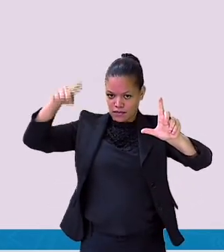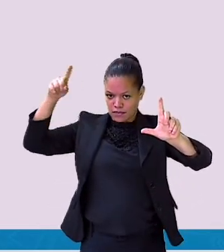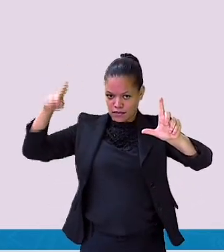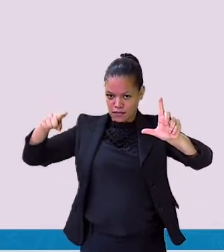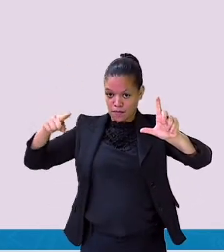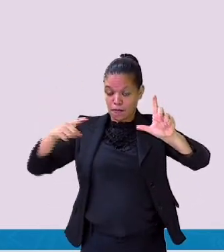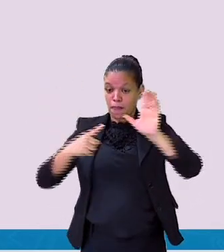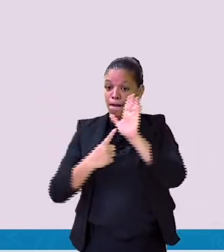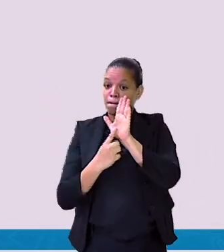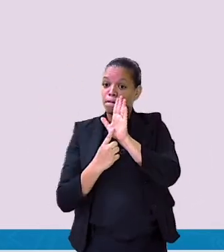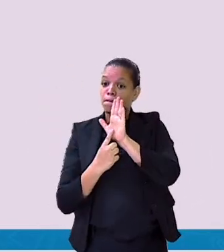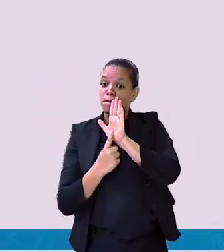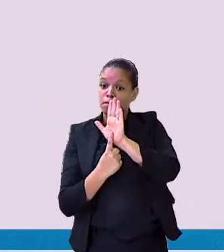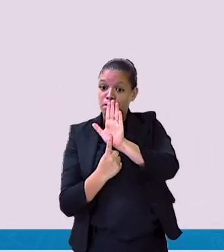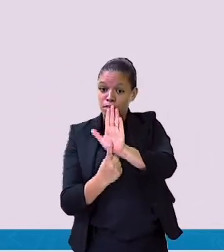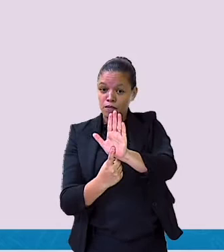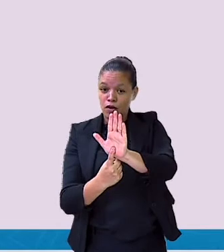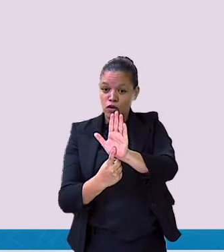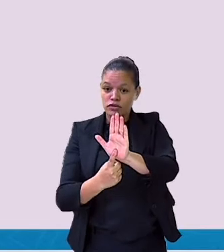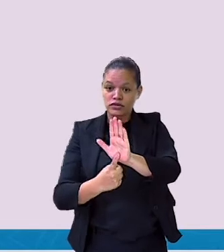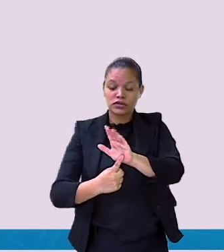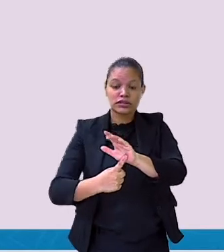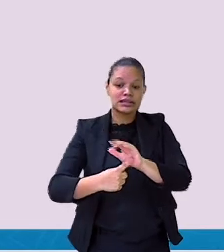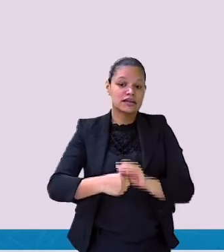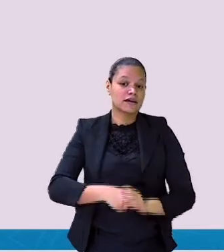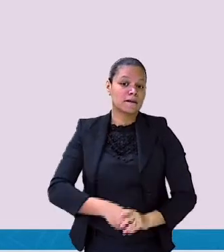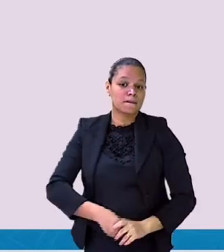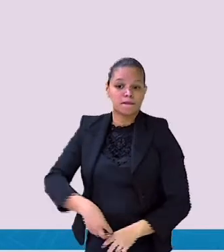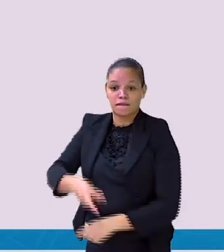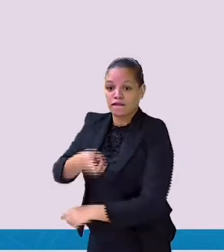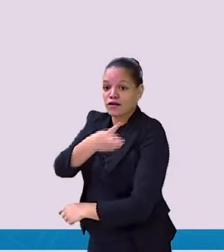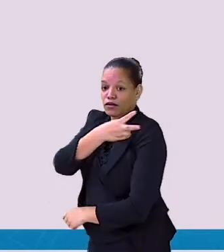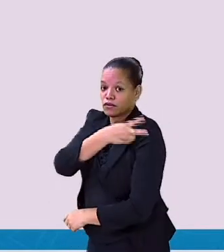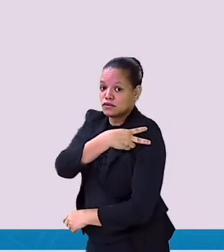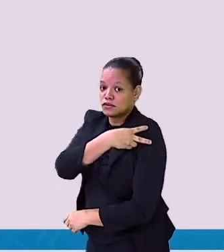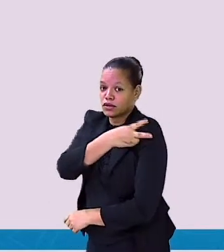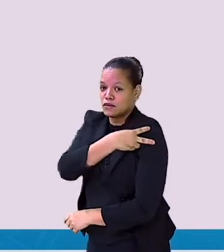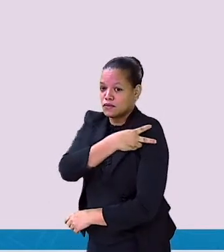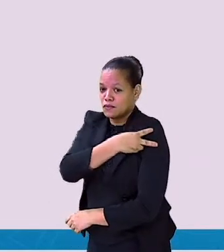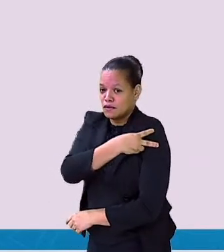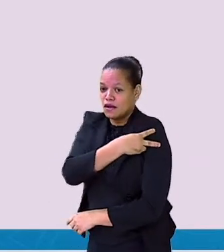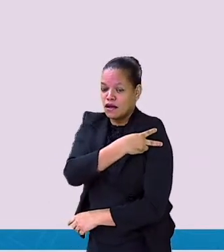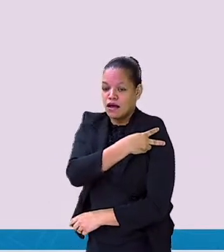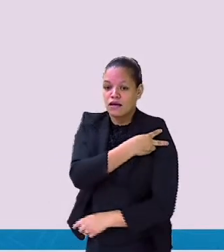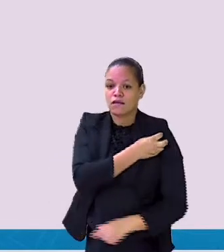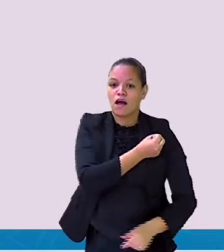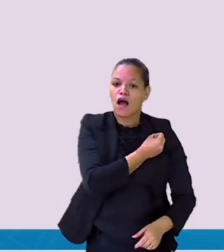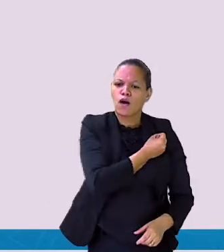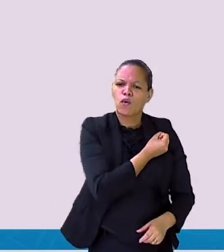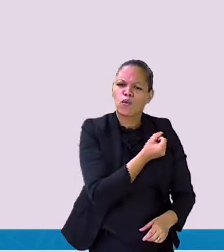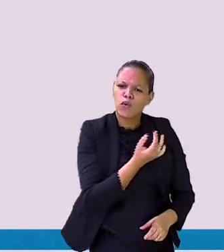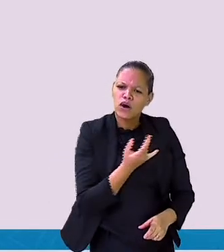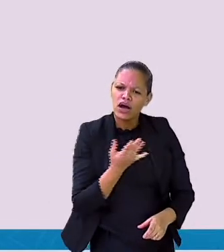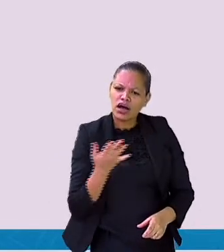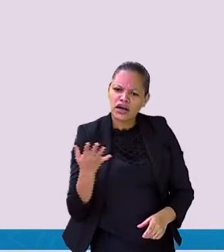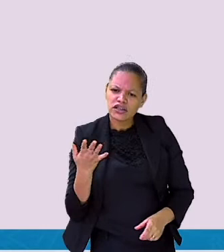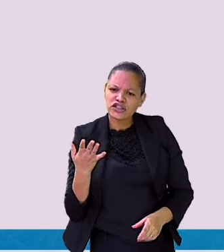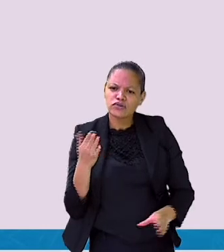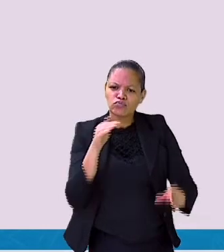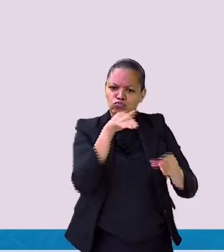Aqui está a turma do segundo ano e a quantidade de votos, correto? Aqui estão